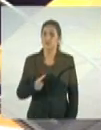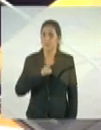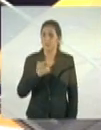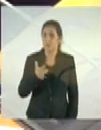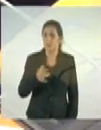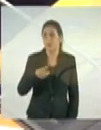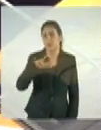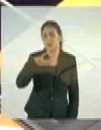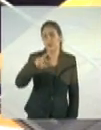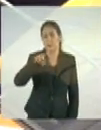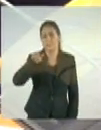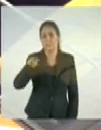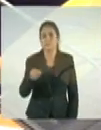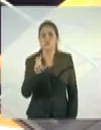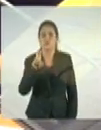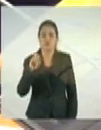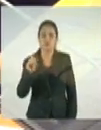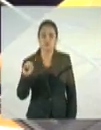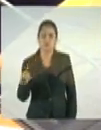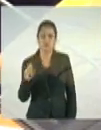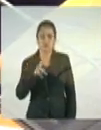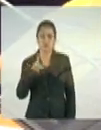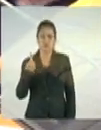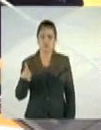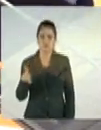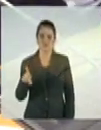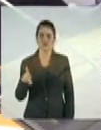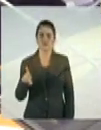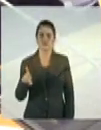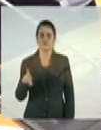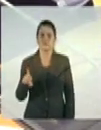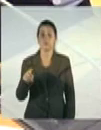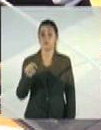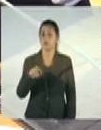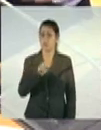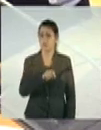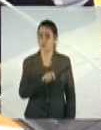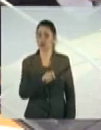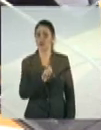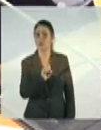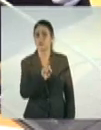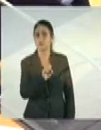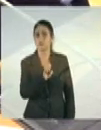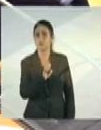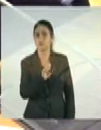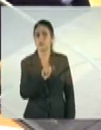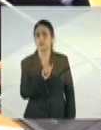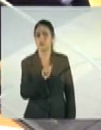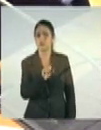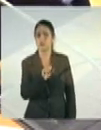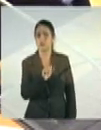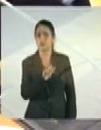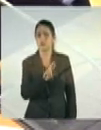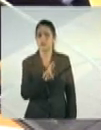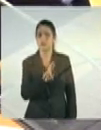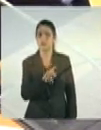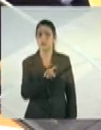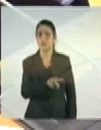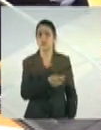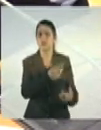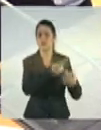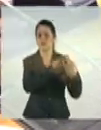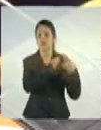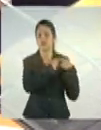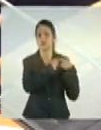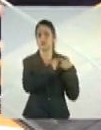deputado César pires enquanto secretário de educação foi o responsável são os excedentes